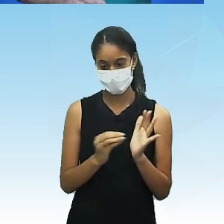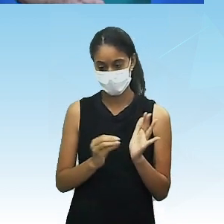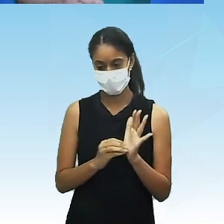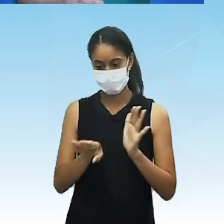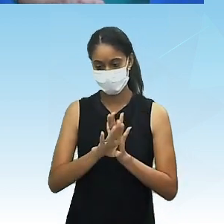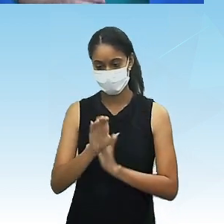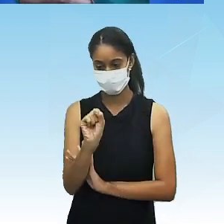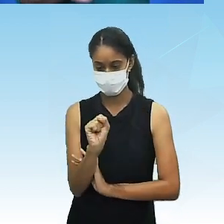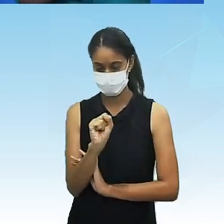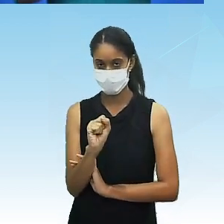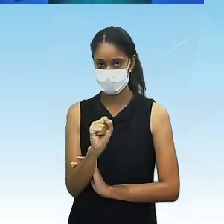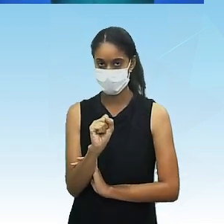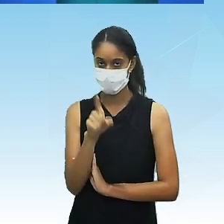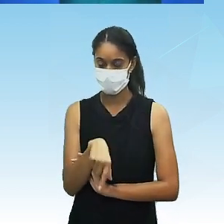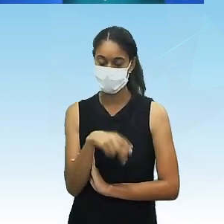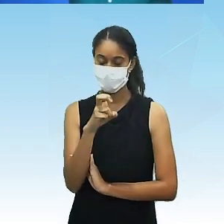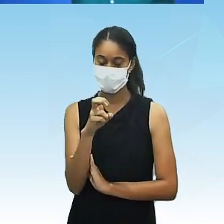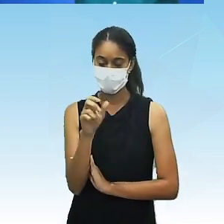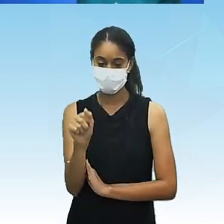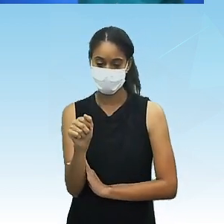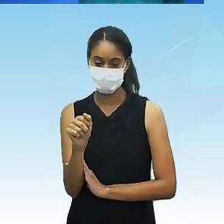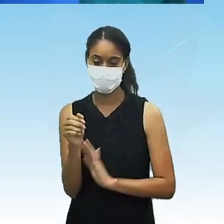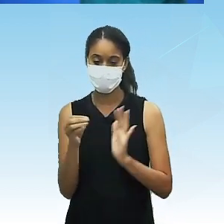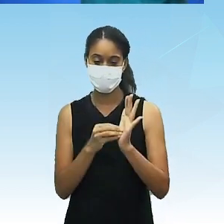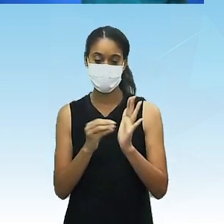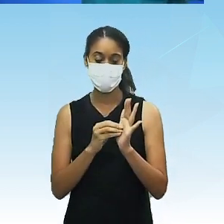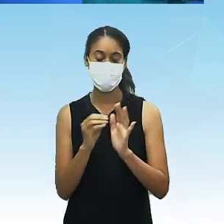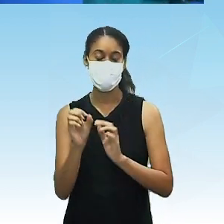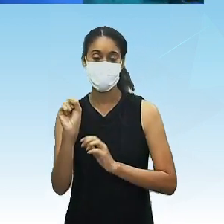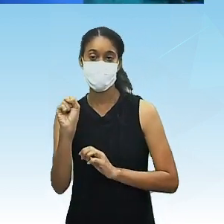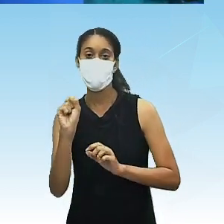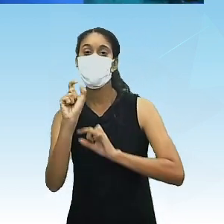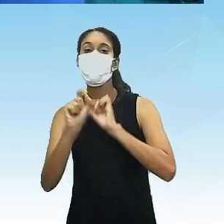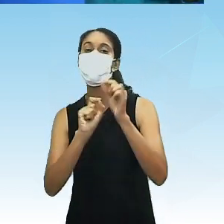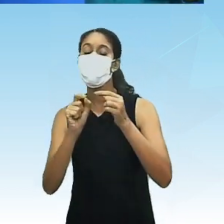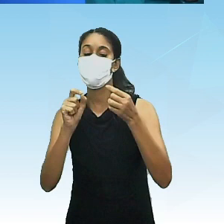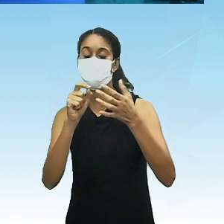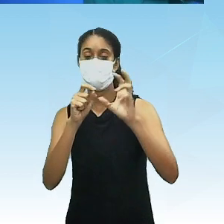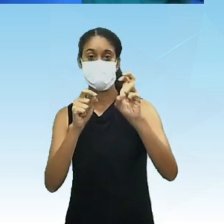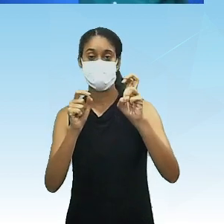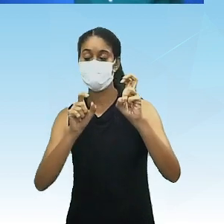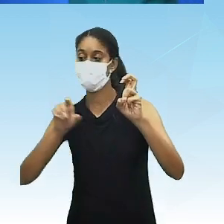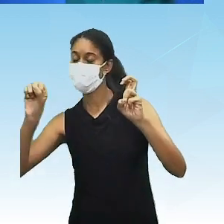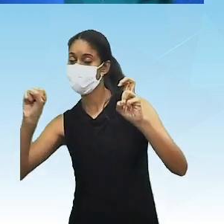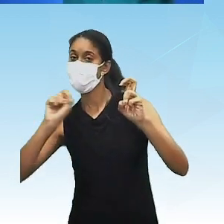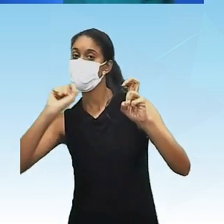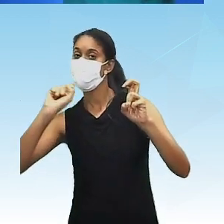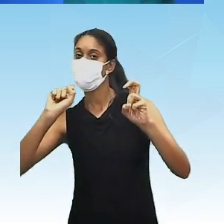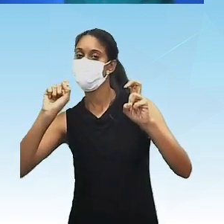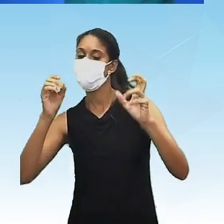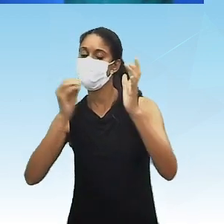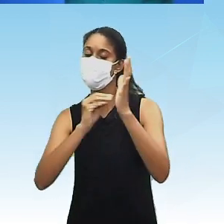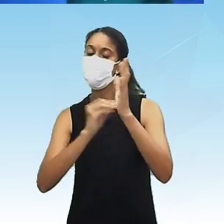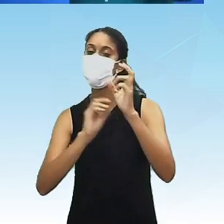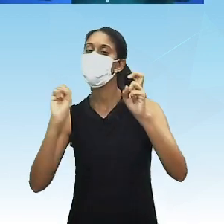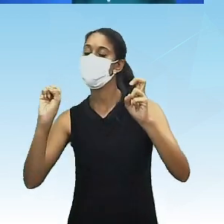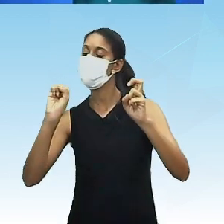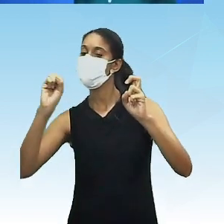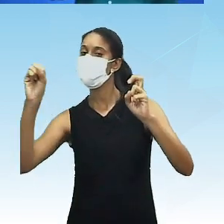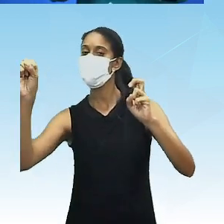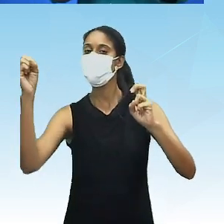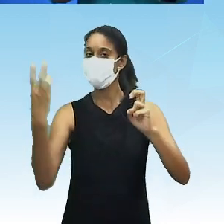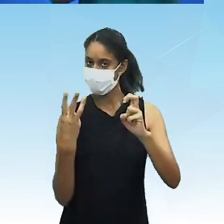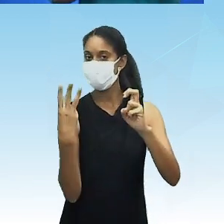ou seja, se ele é 5A, para 8 falta, pensou? Para 8 falta 3 elétrons, certo? Então, por isso ele